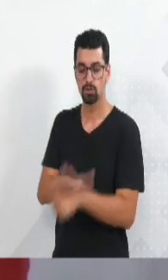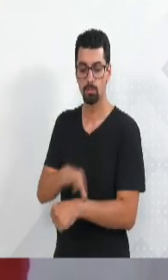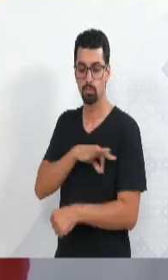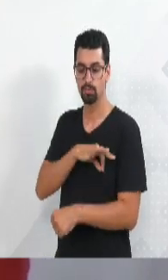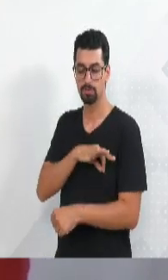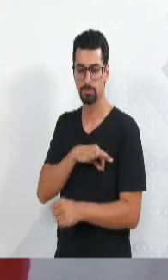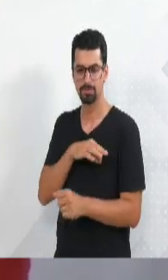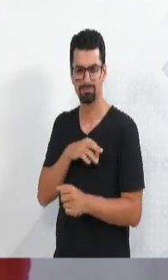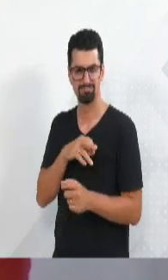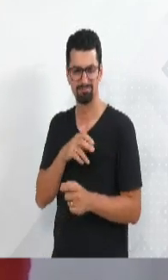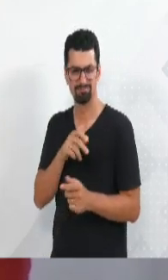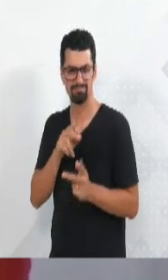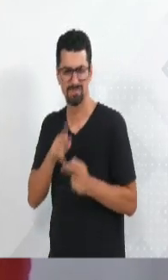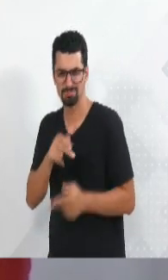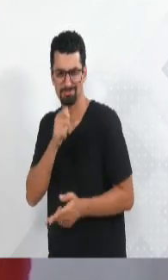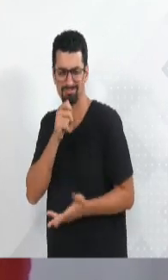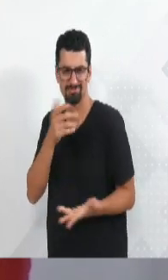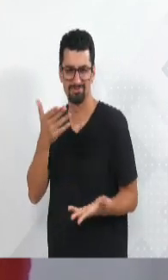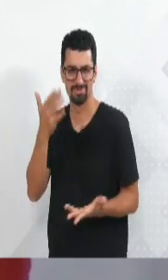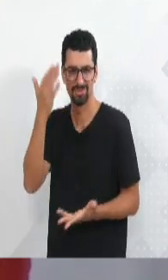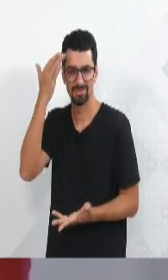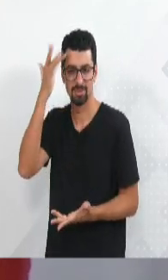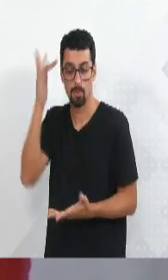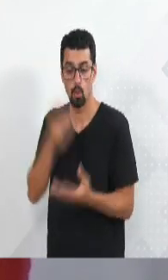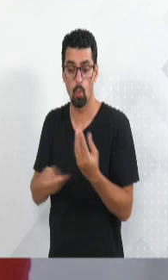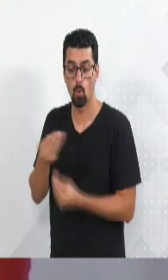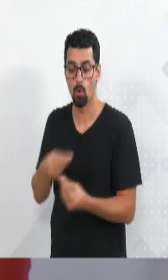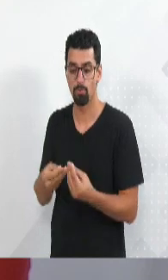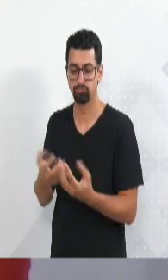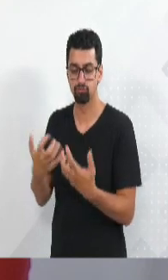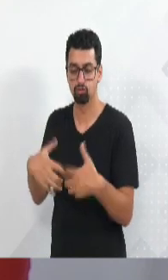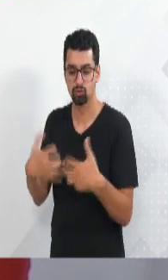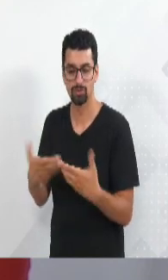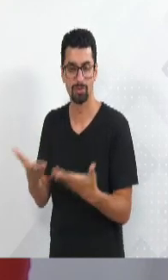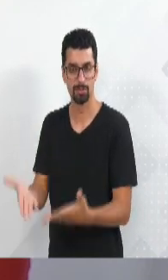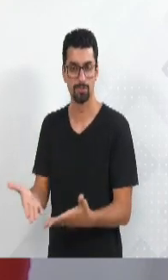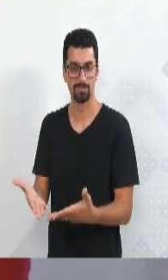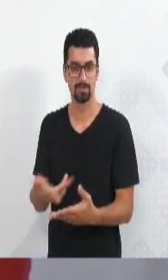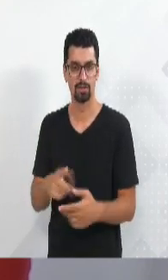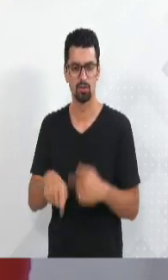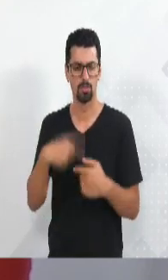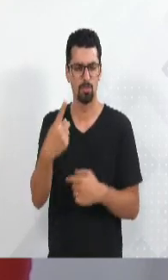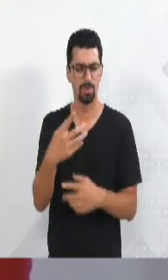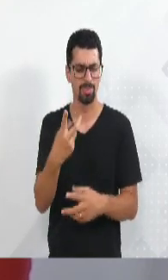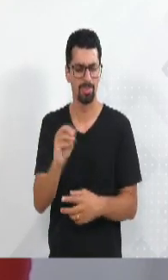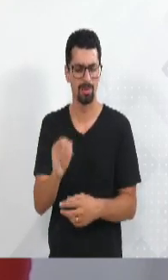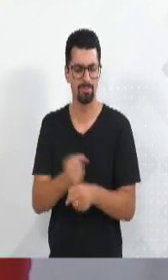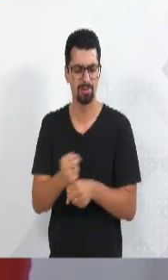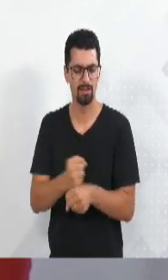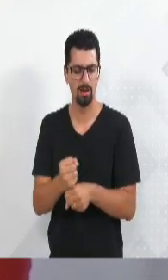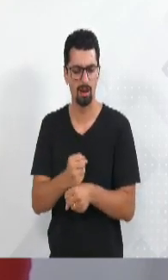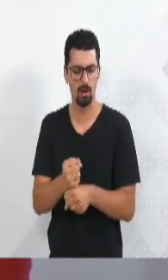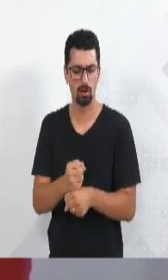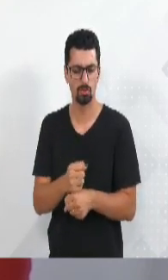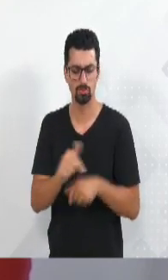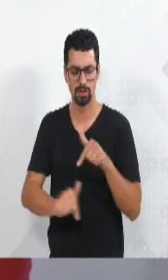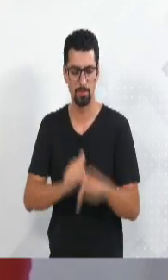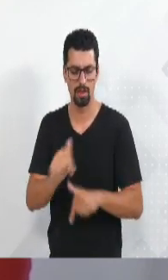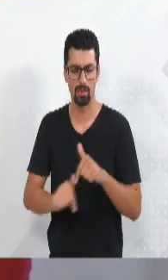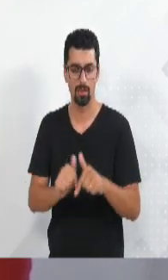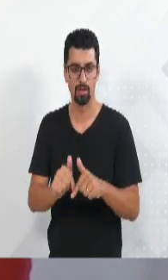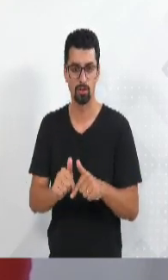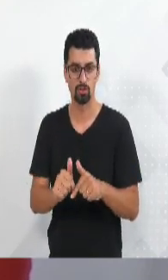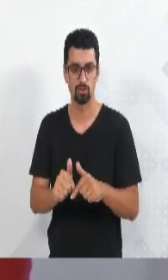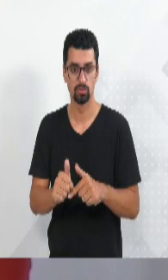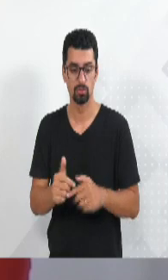não sabendo da forma que aconteceria depois de 10 anos de profissão decidiu cursar uma faculdade de psicologia na